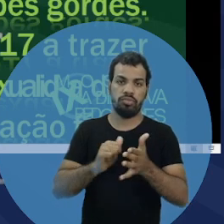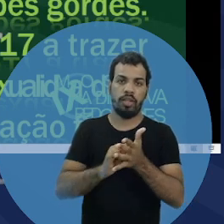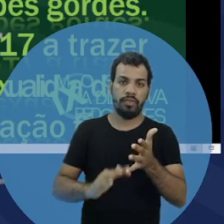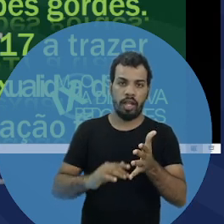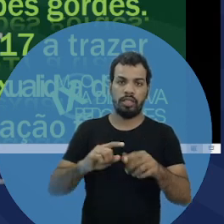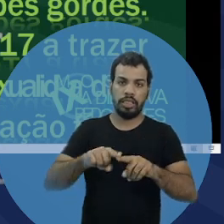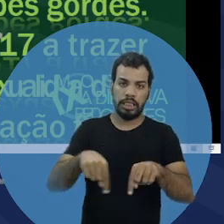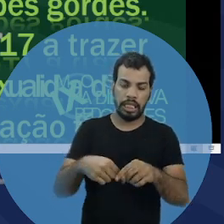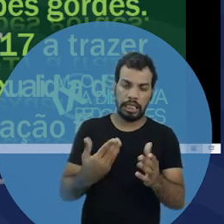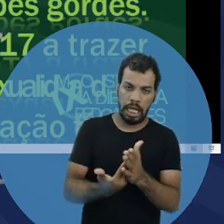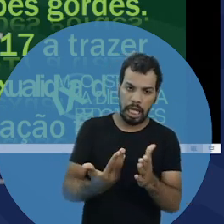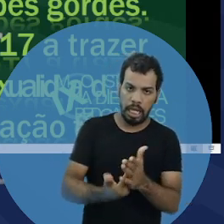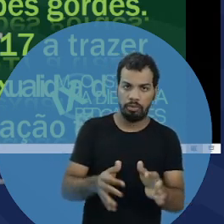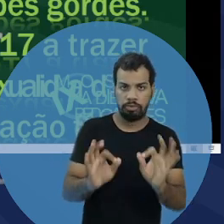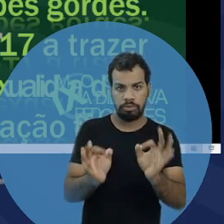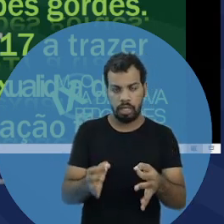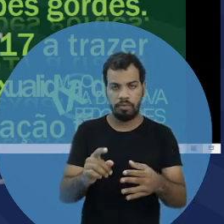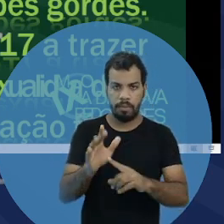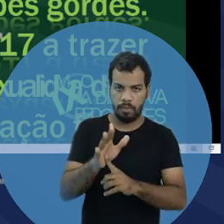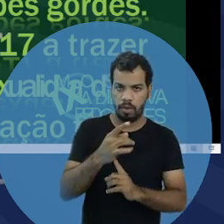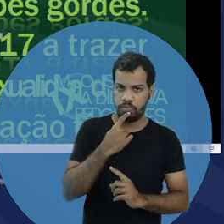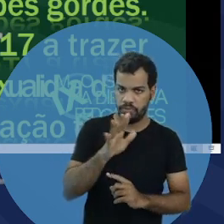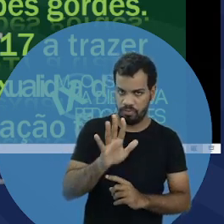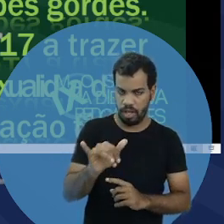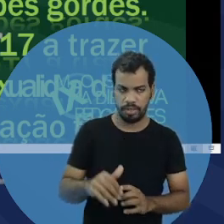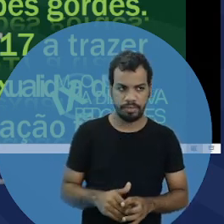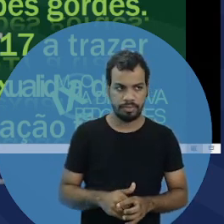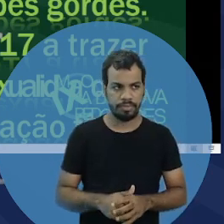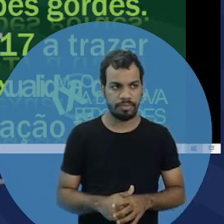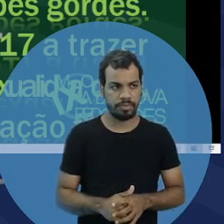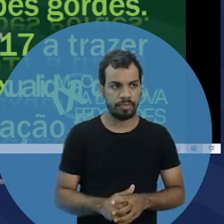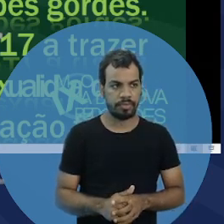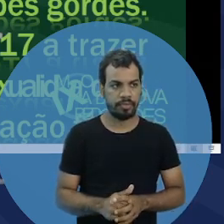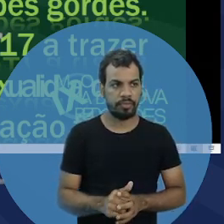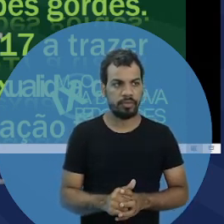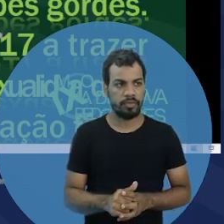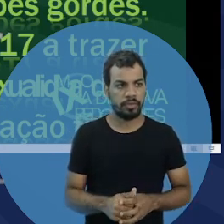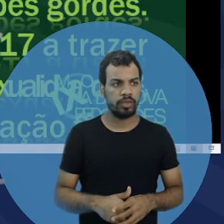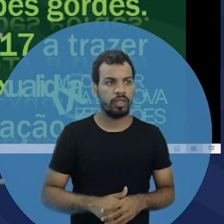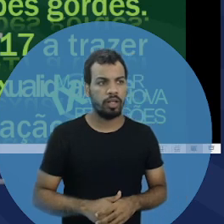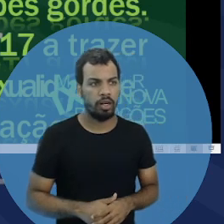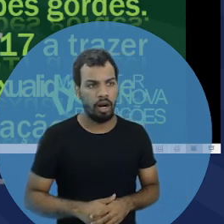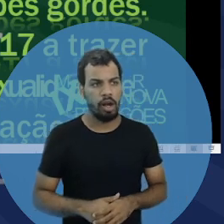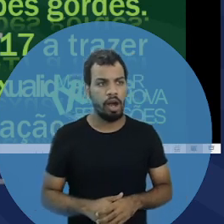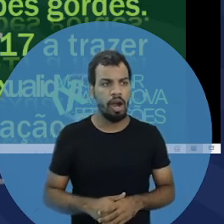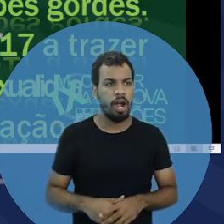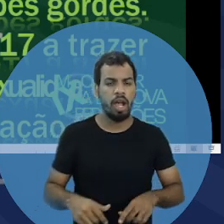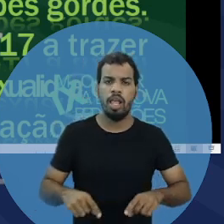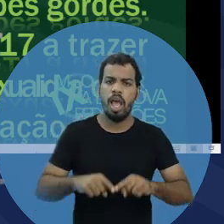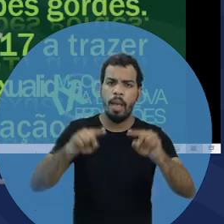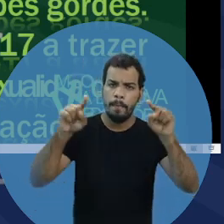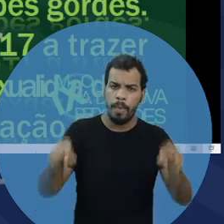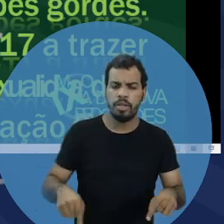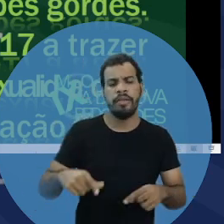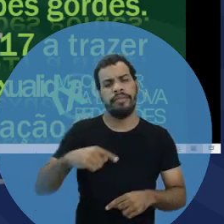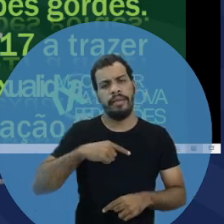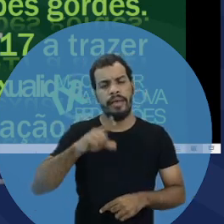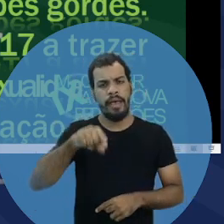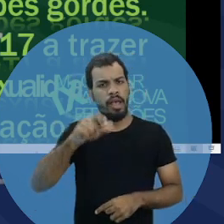gente vai mostrar já já, tá certo? Então, esse projeto, ele tem como intenção